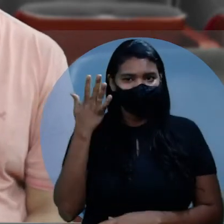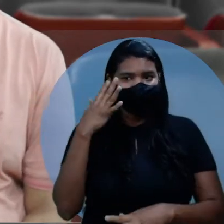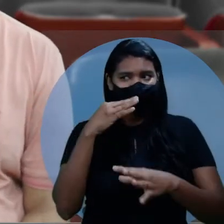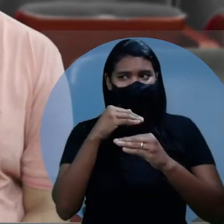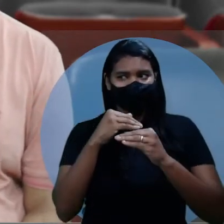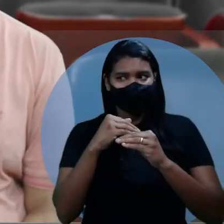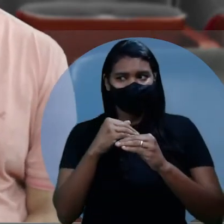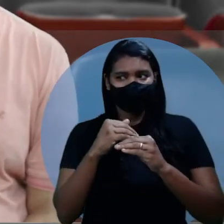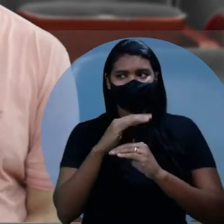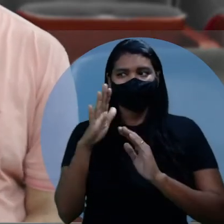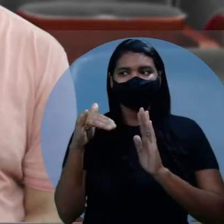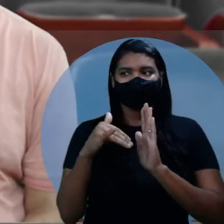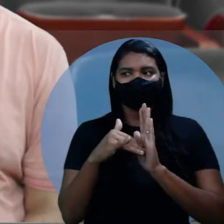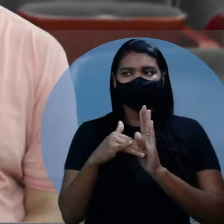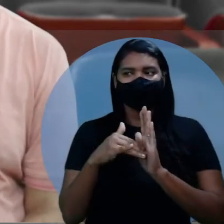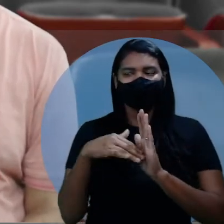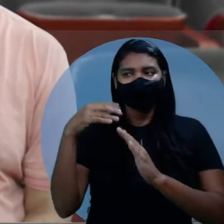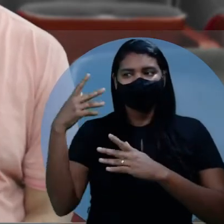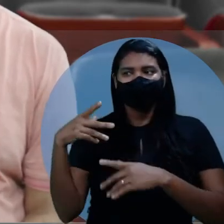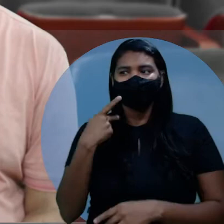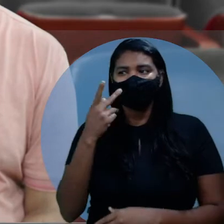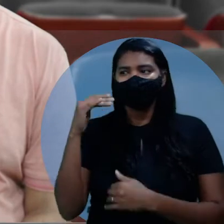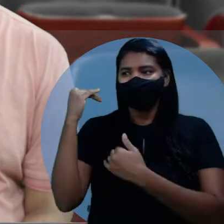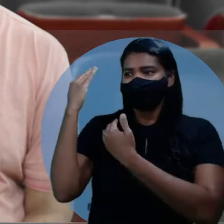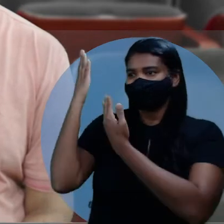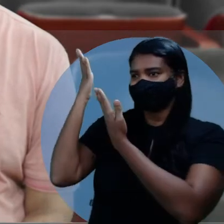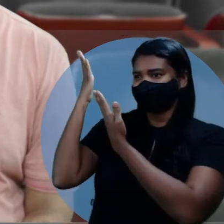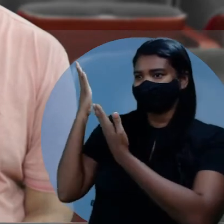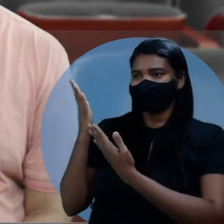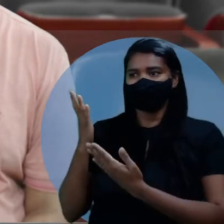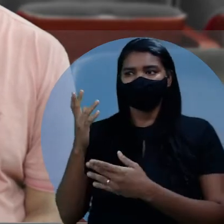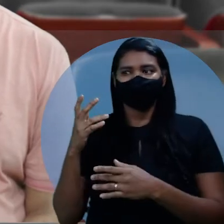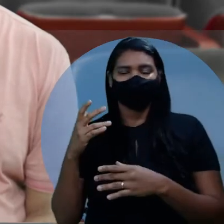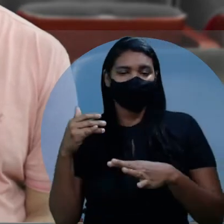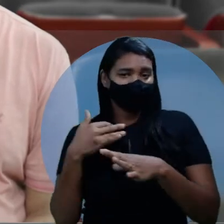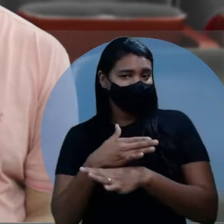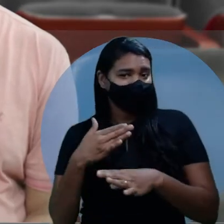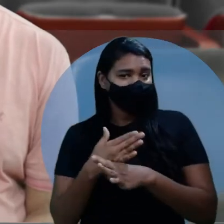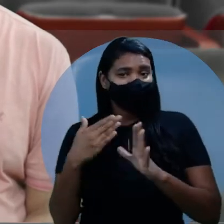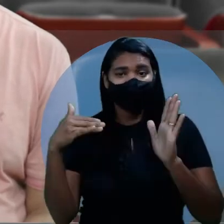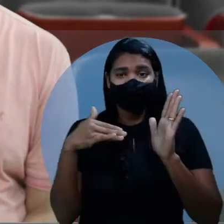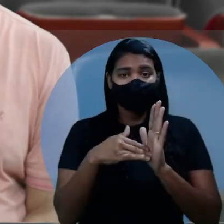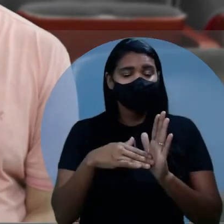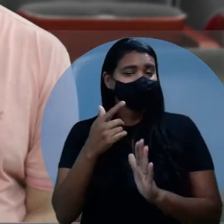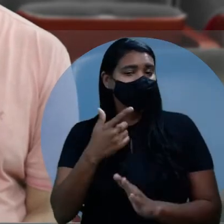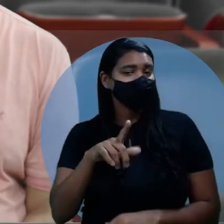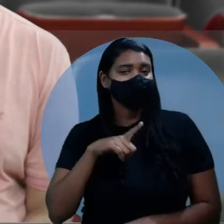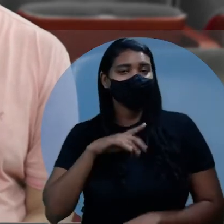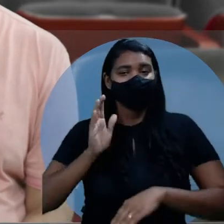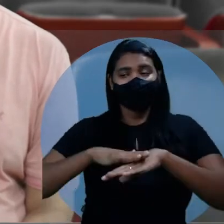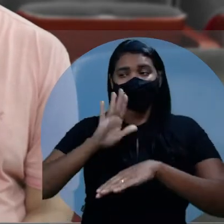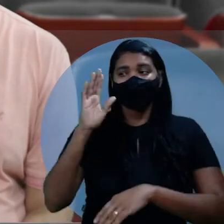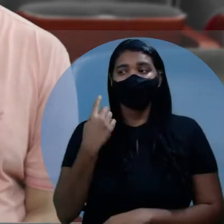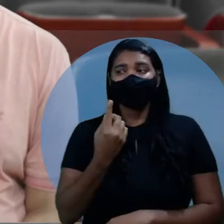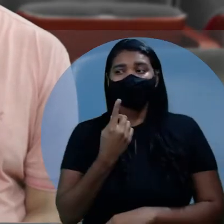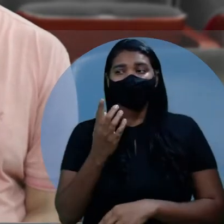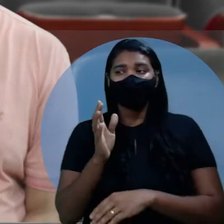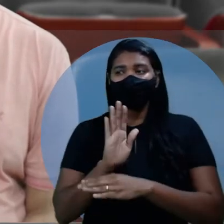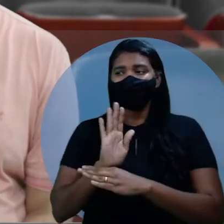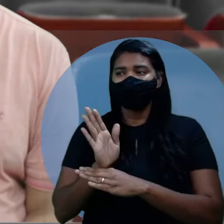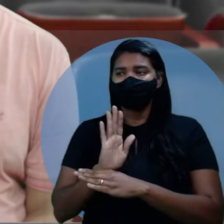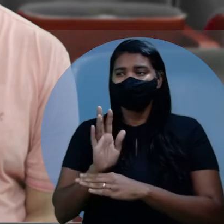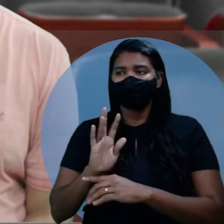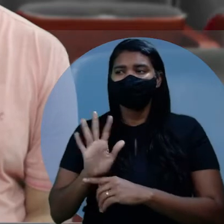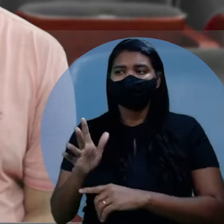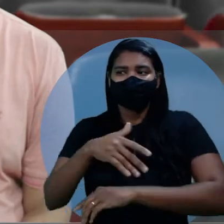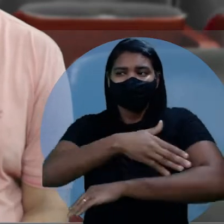complementando o que o senhor falou, professor, aqui em Recife ele é o último. Nós não temos mais nenhum cinema de rua. O Cinema